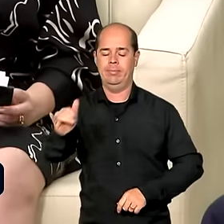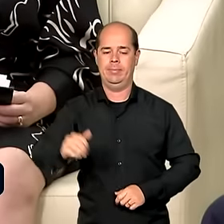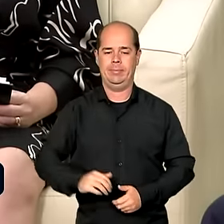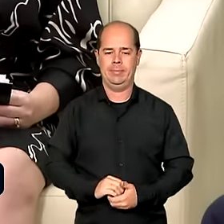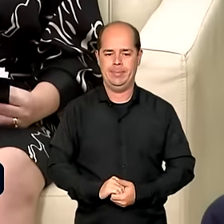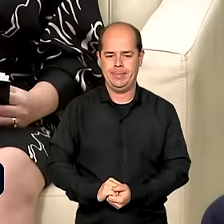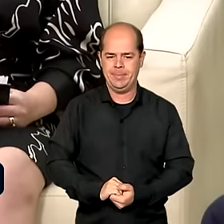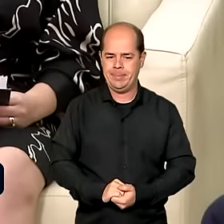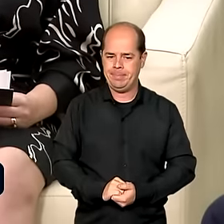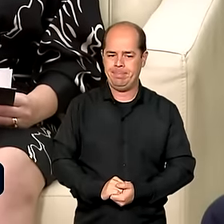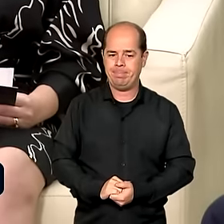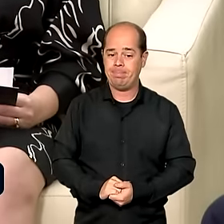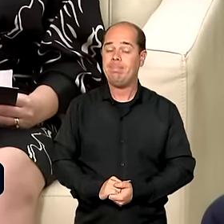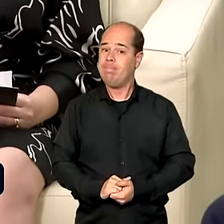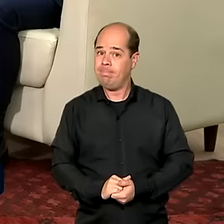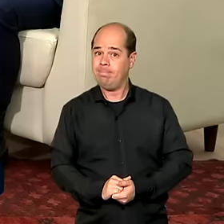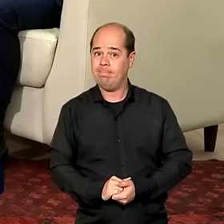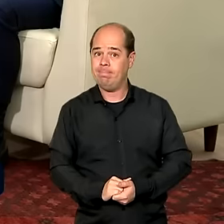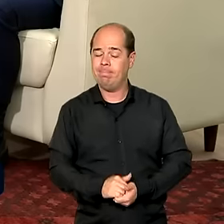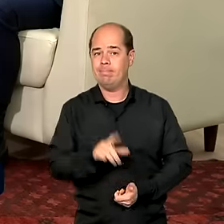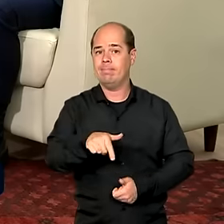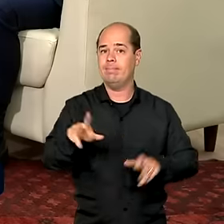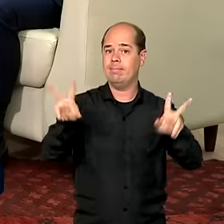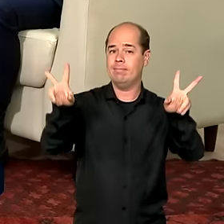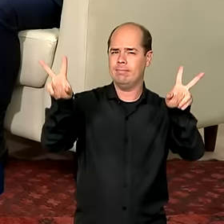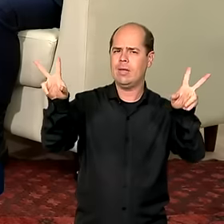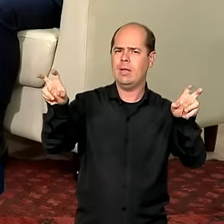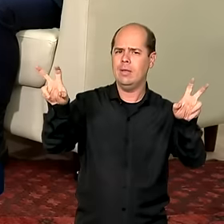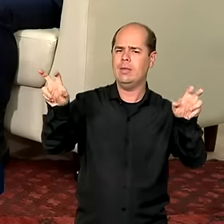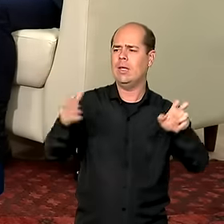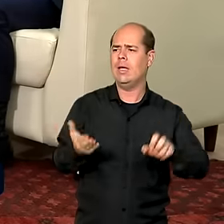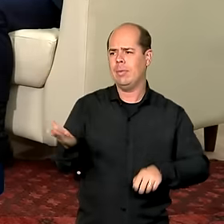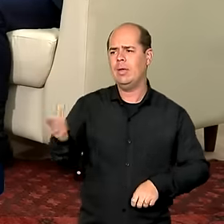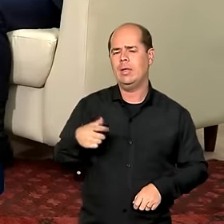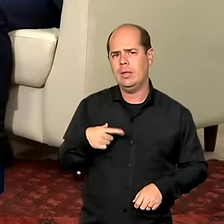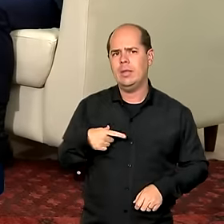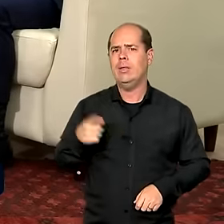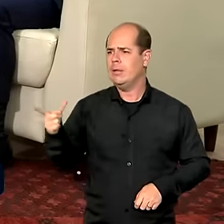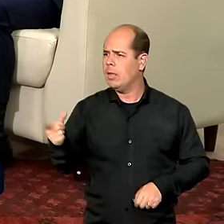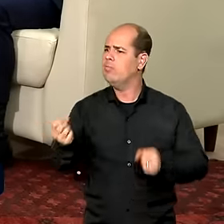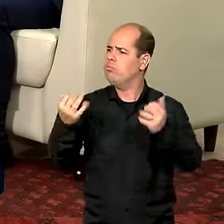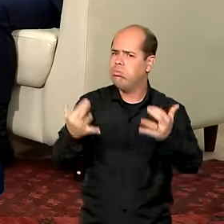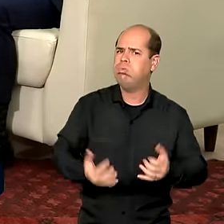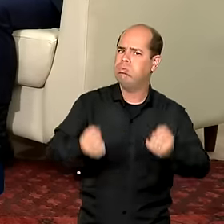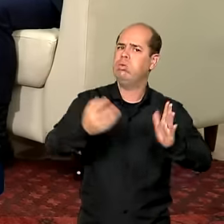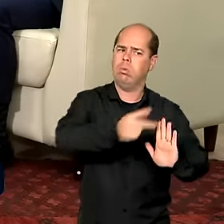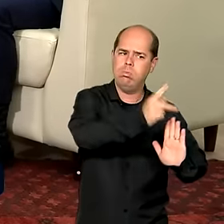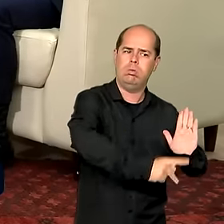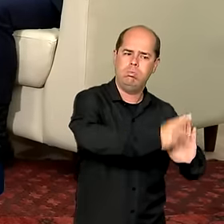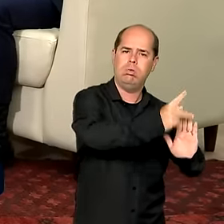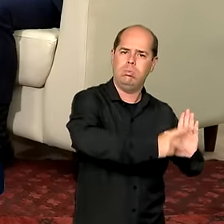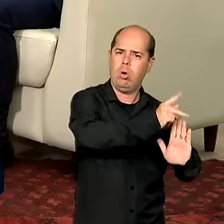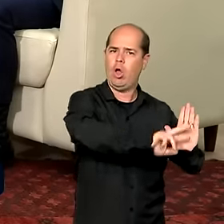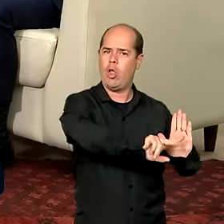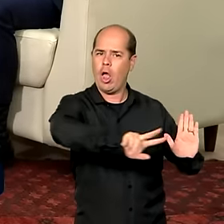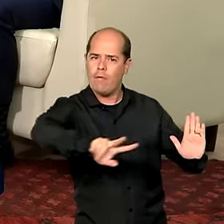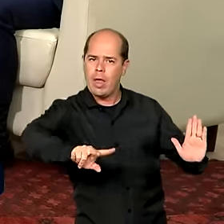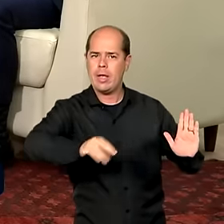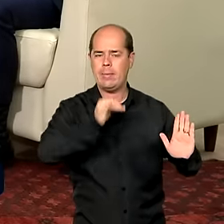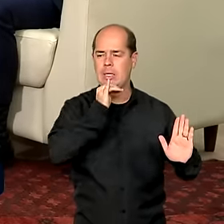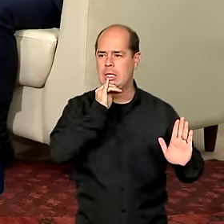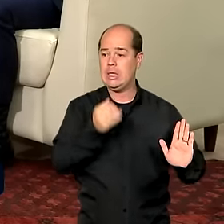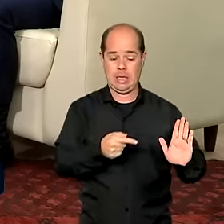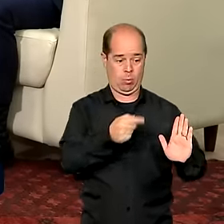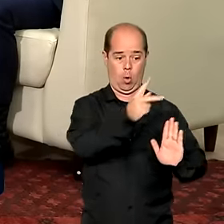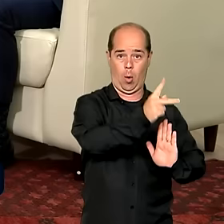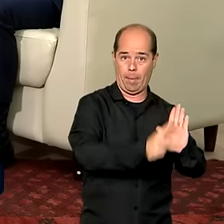programas né ao longo desse primeiro ano de governo na sua área ele apareceu muito em programas para descarbonização dos automóveis